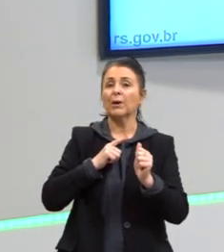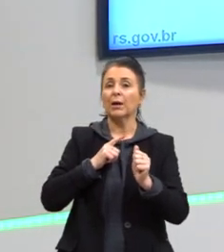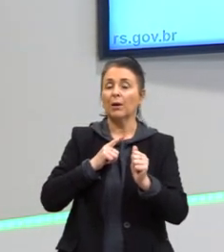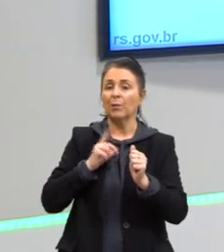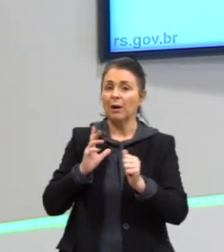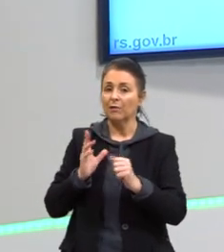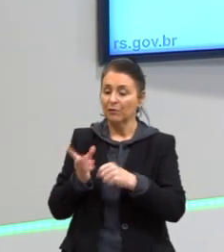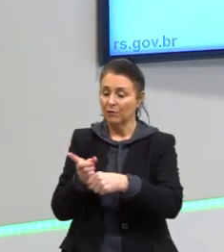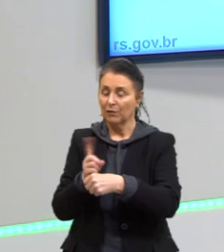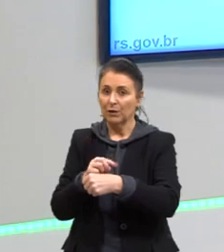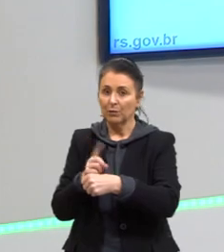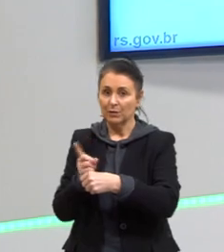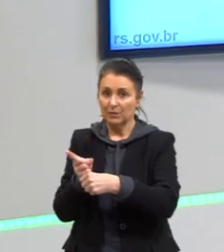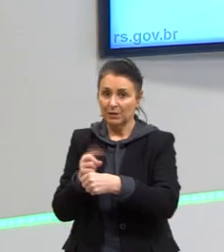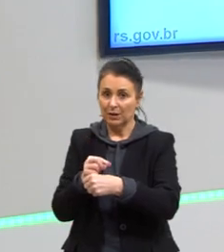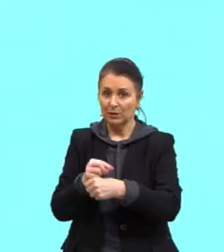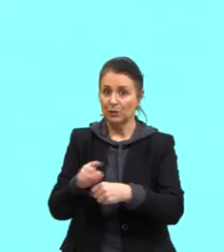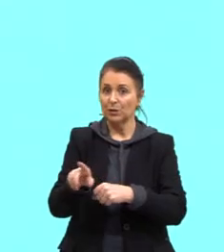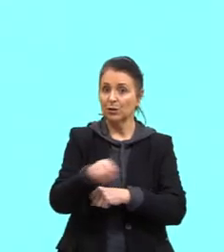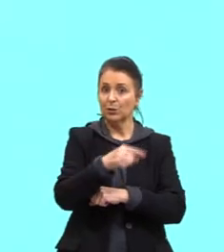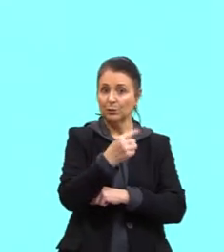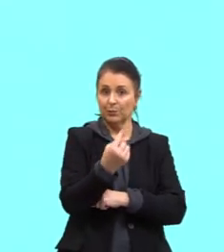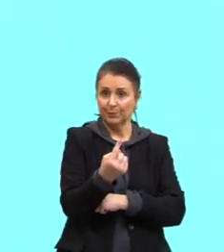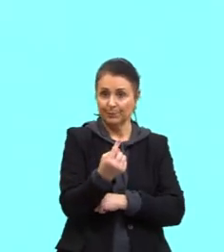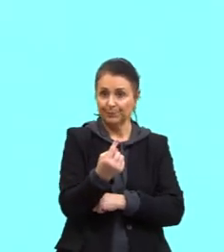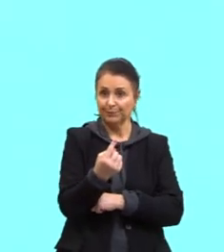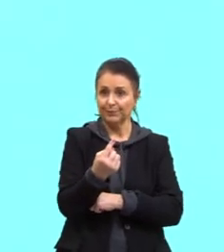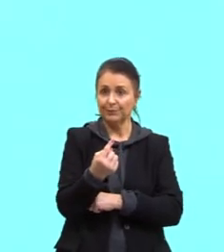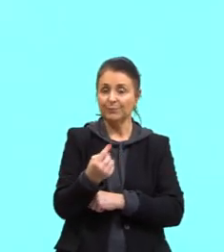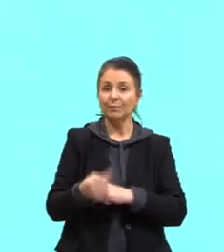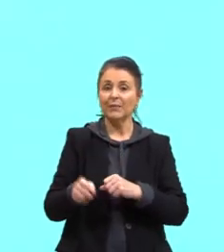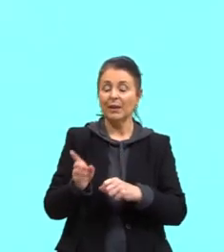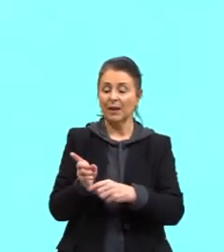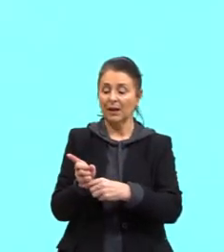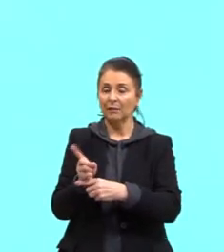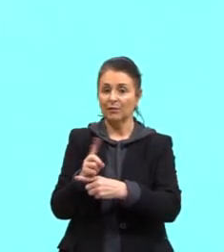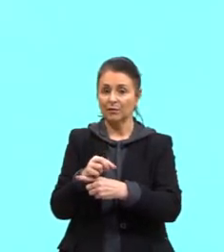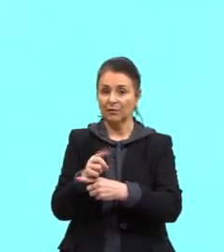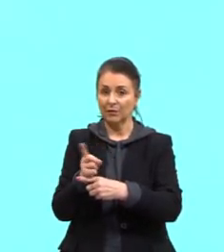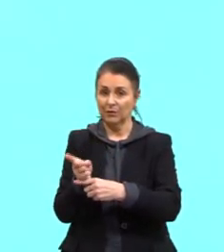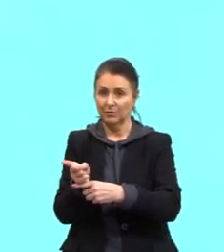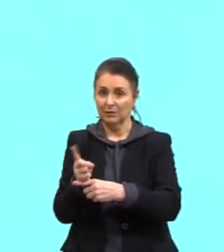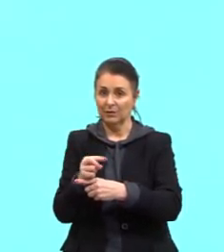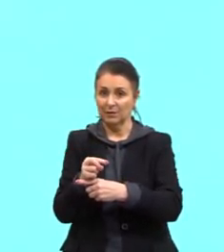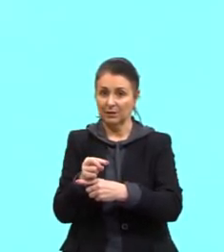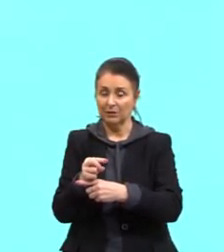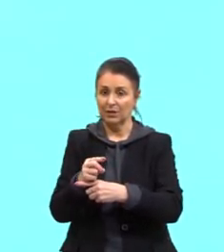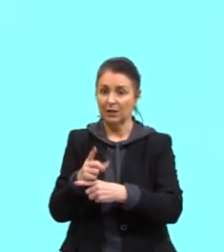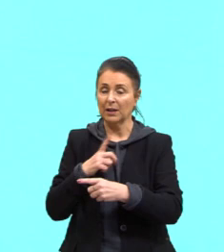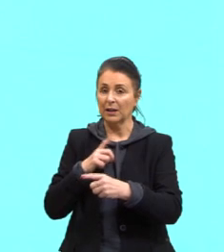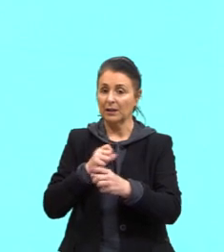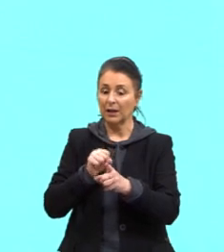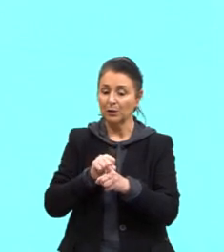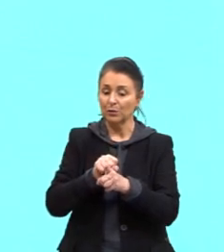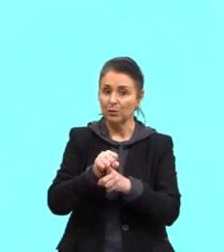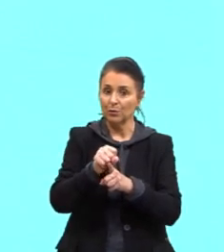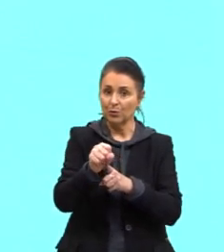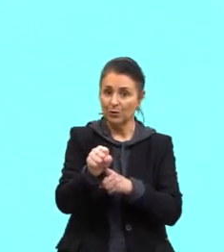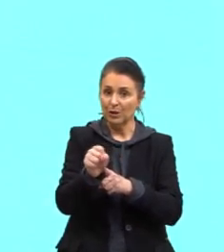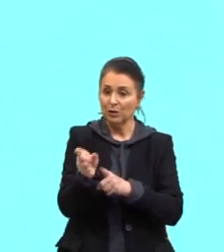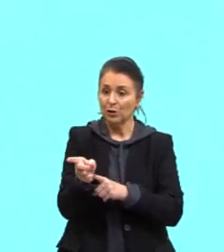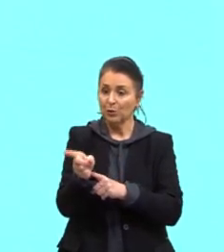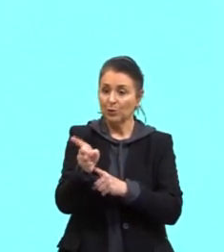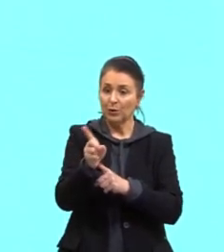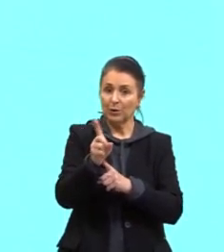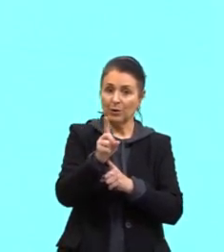círculo a gente tem o que uma velocidade 1 Oi e essa velocidade né ela tá indo em sentido anti-horário tá